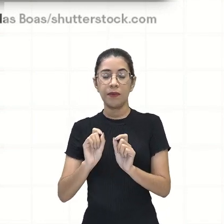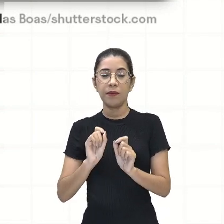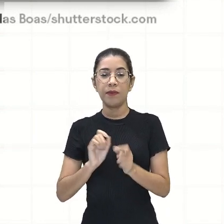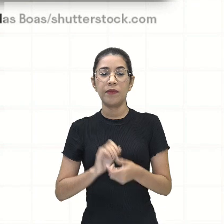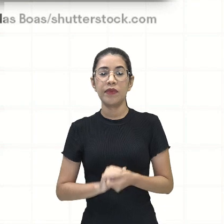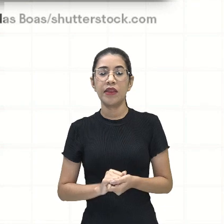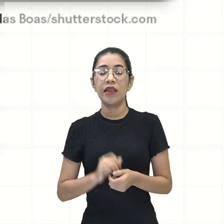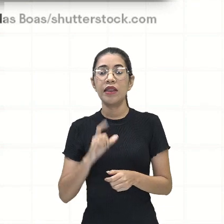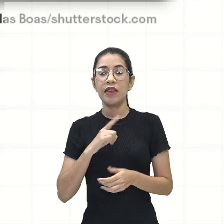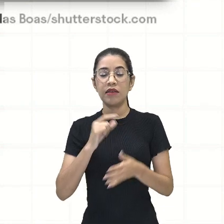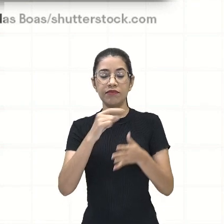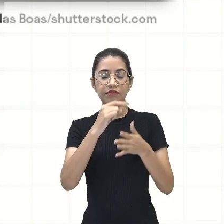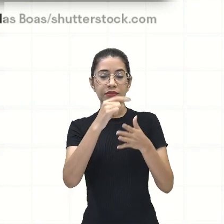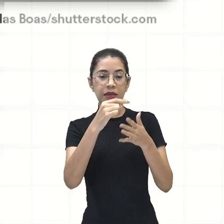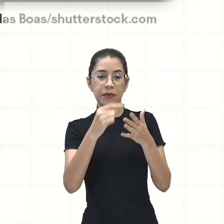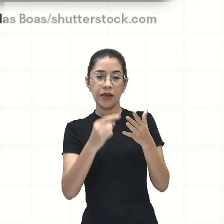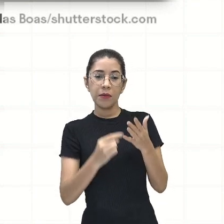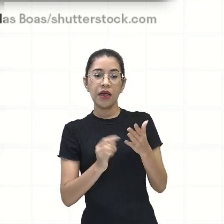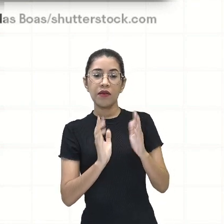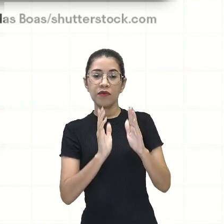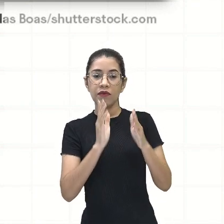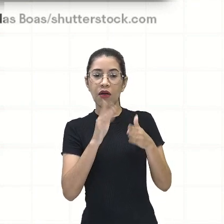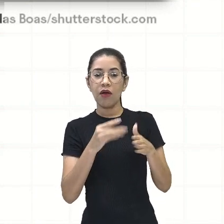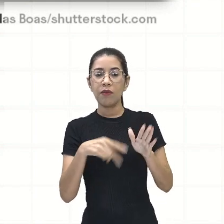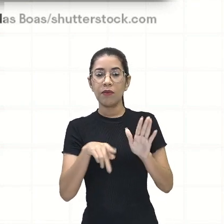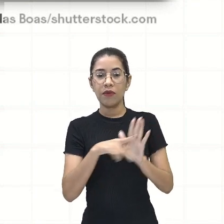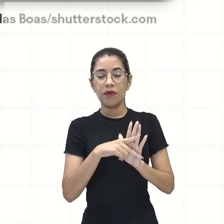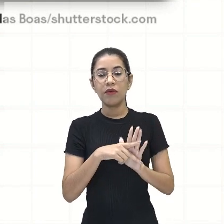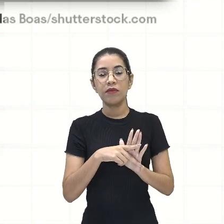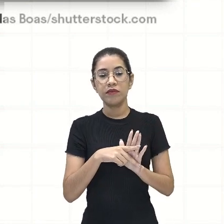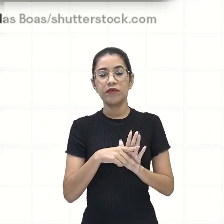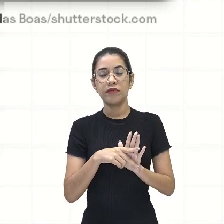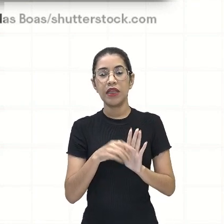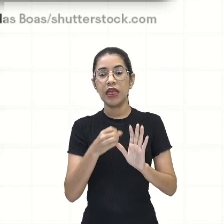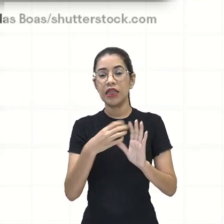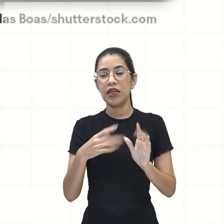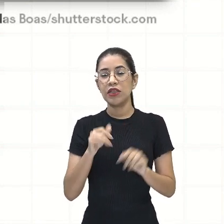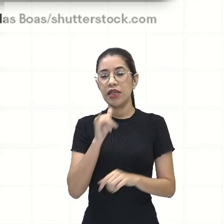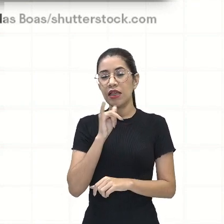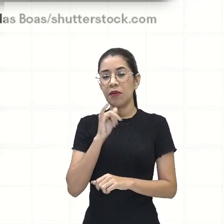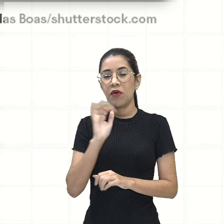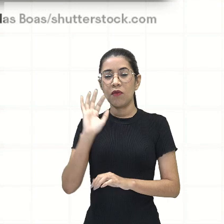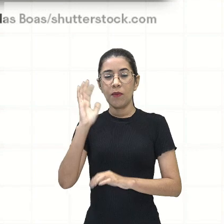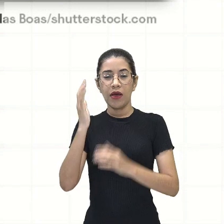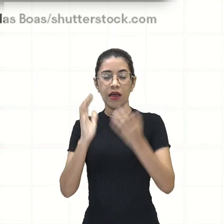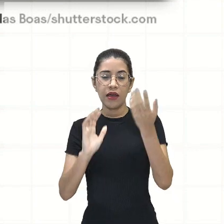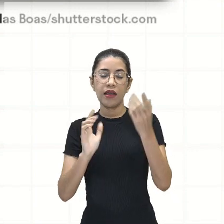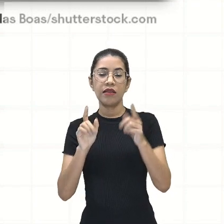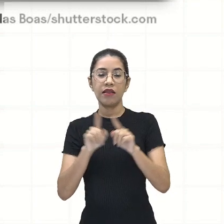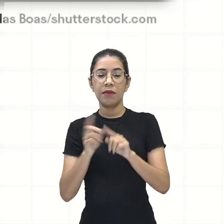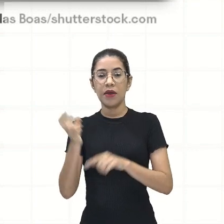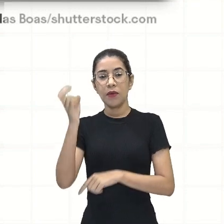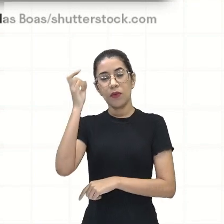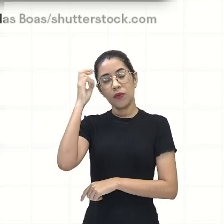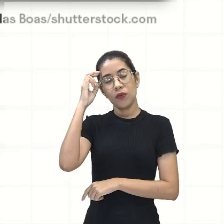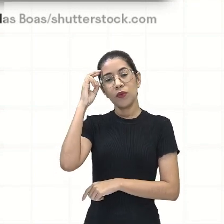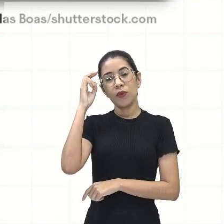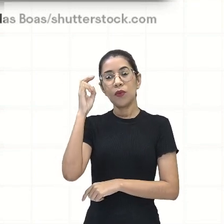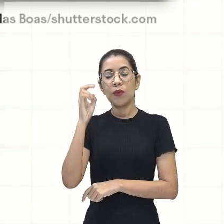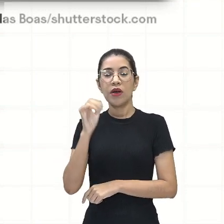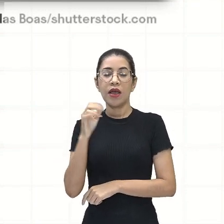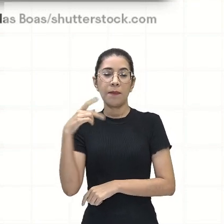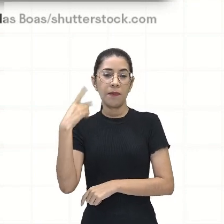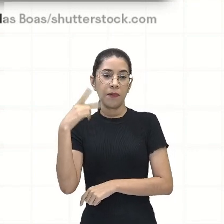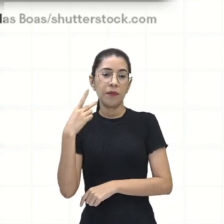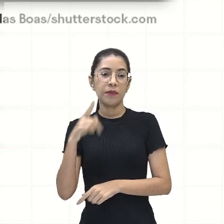seguem critérios específicos, tá bom? Características físicas, culturais, econômicas ou políticas.